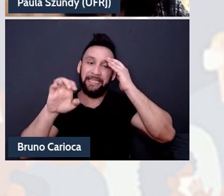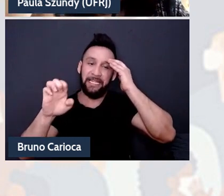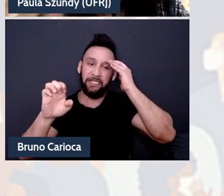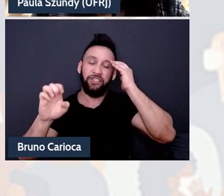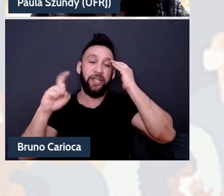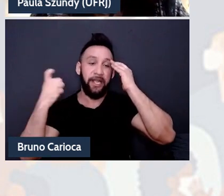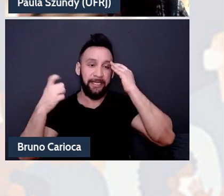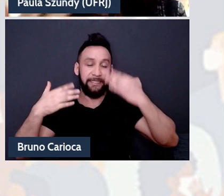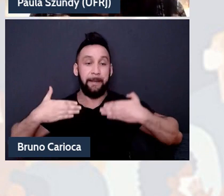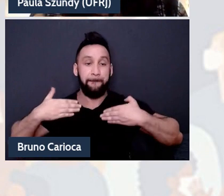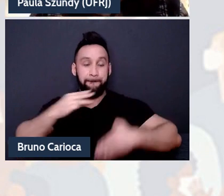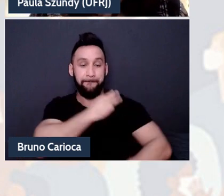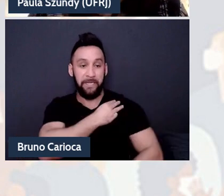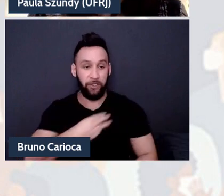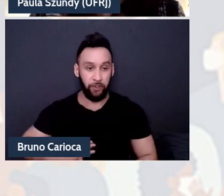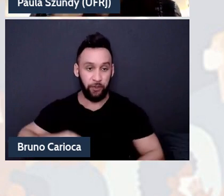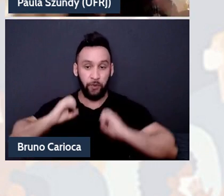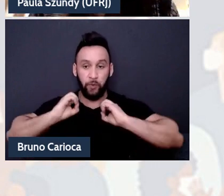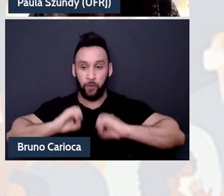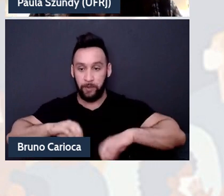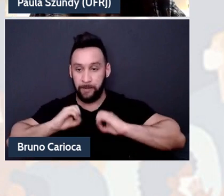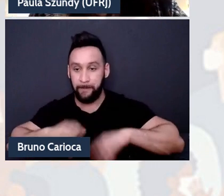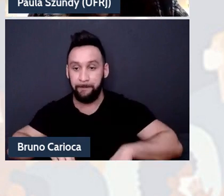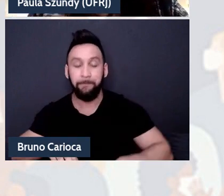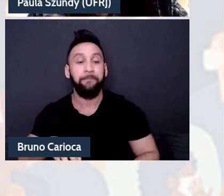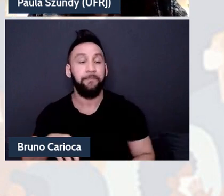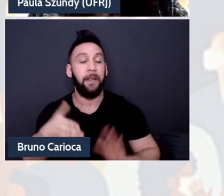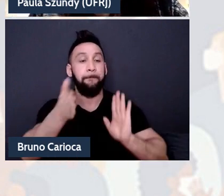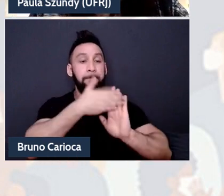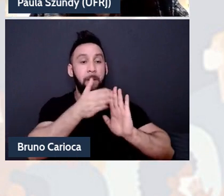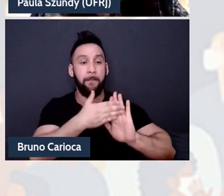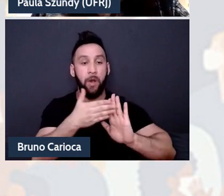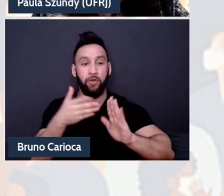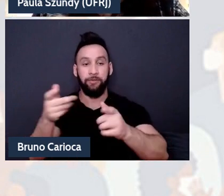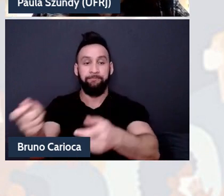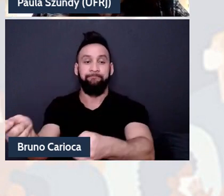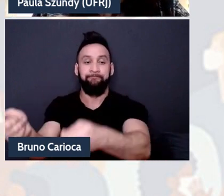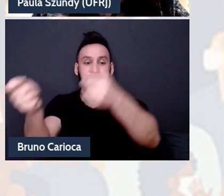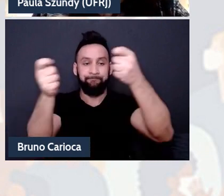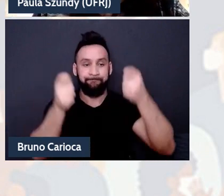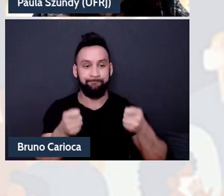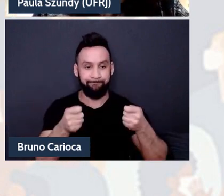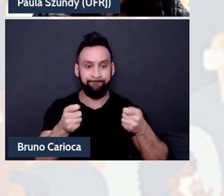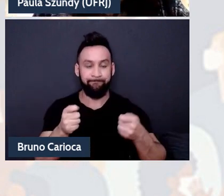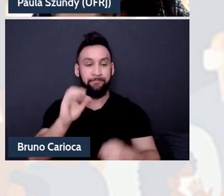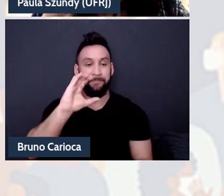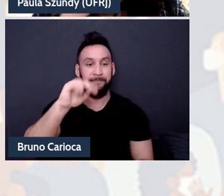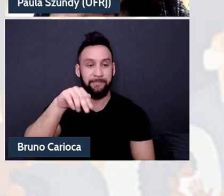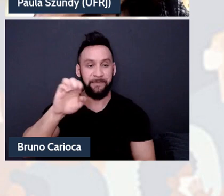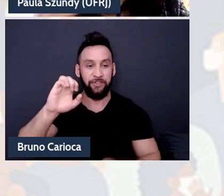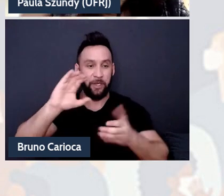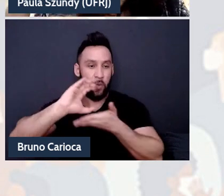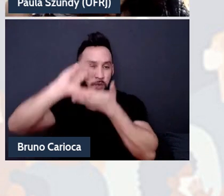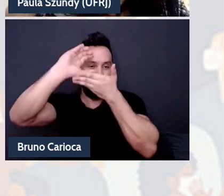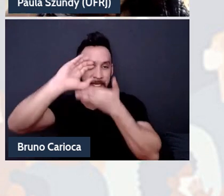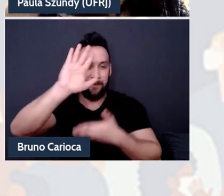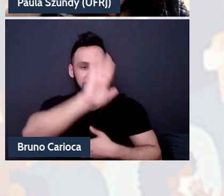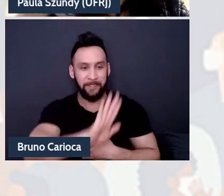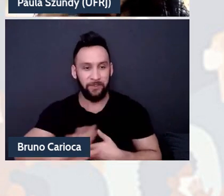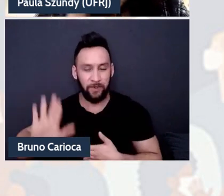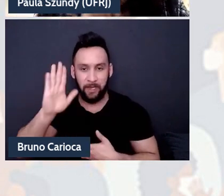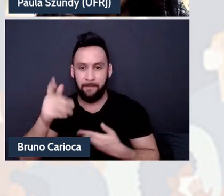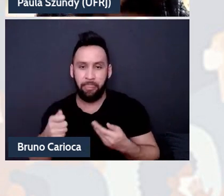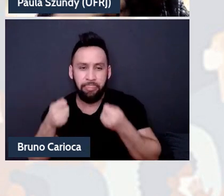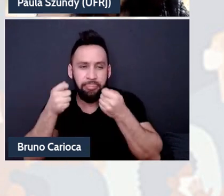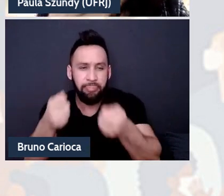a segunda versão com as sugestões incorporada para o CNE. E eu lembro que na época